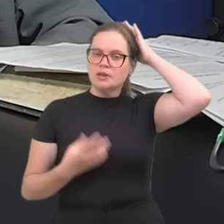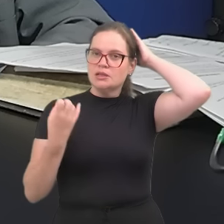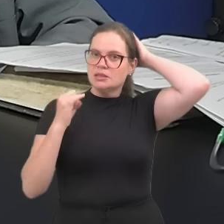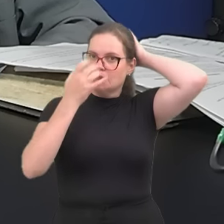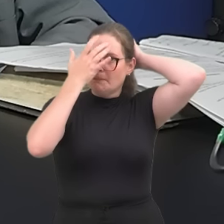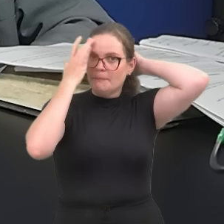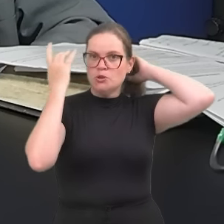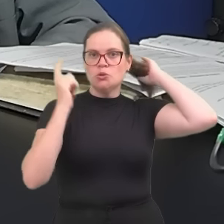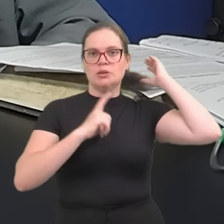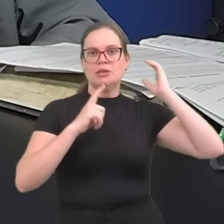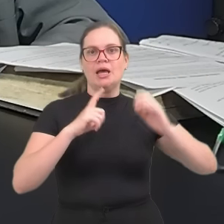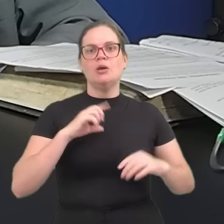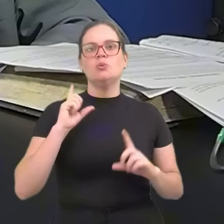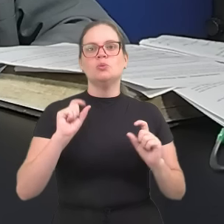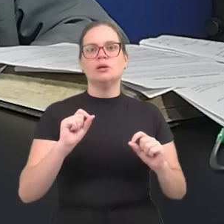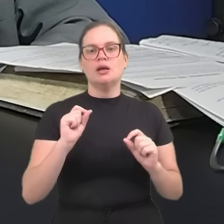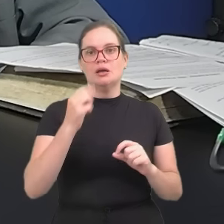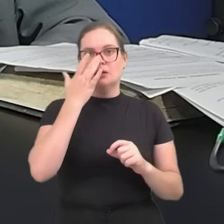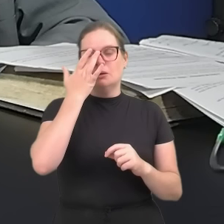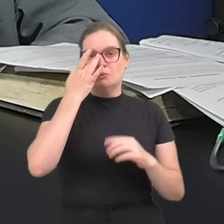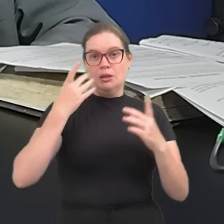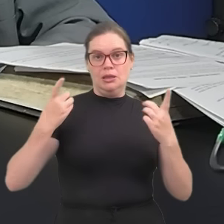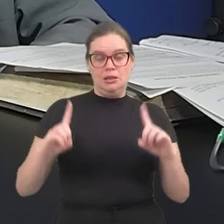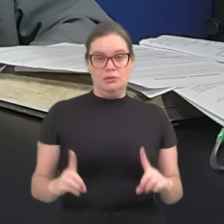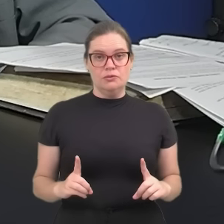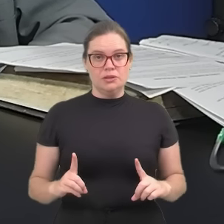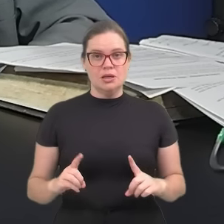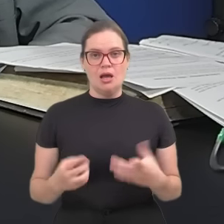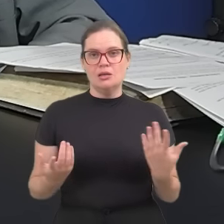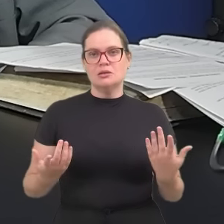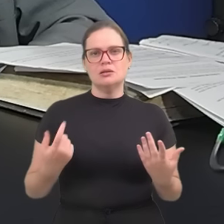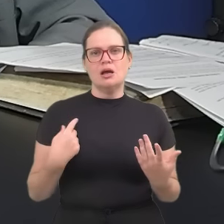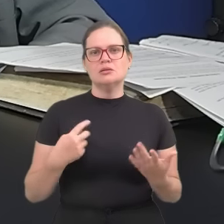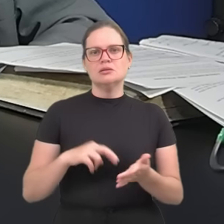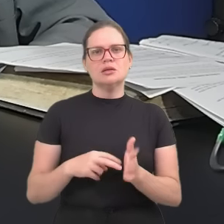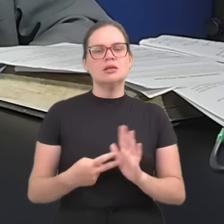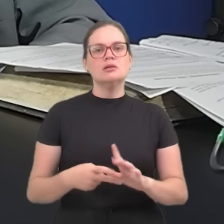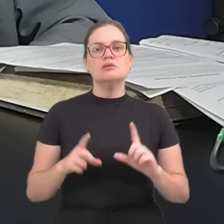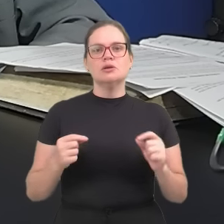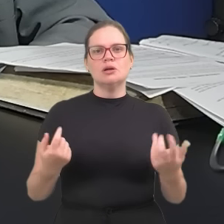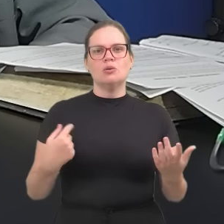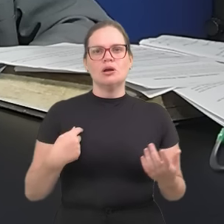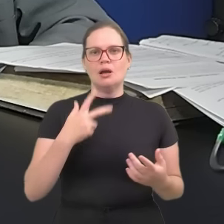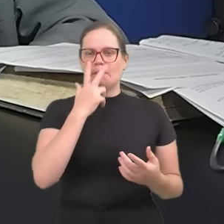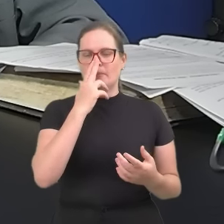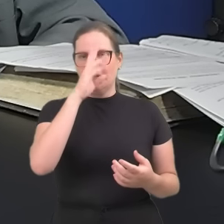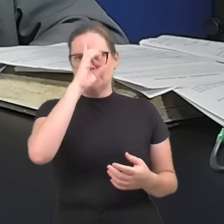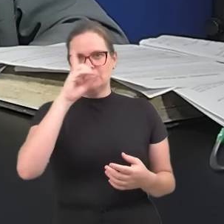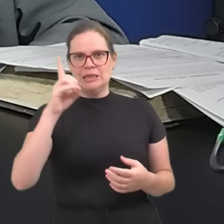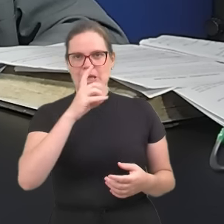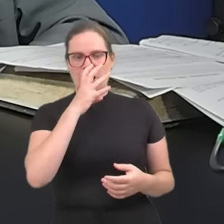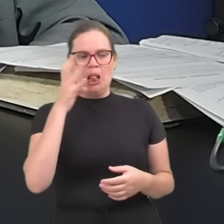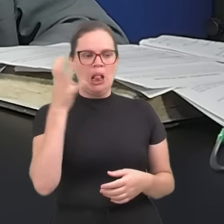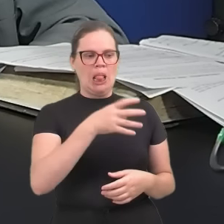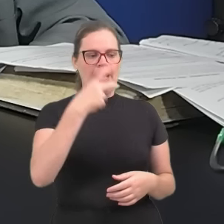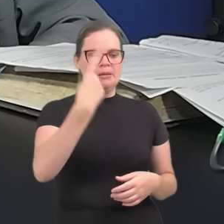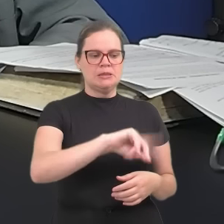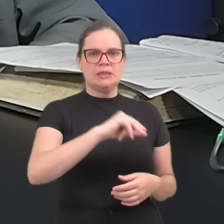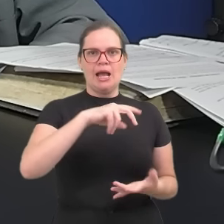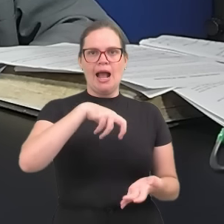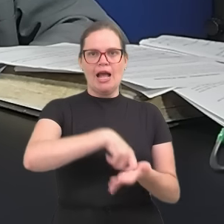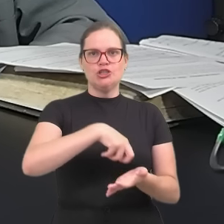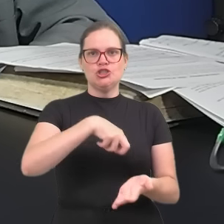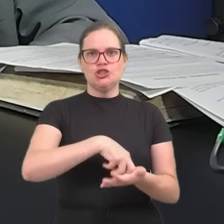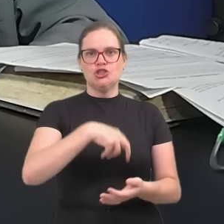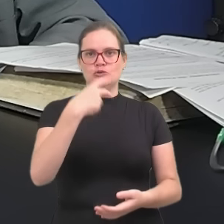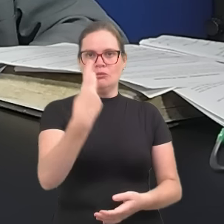alguma deficiência física era considerado como Deus o puniu, Deus o castigou. A